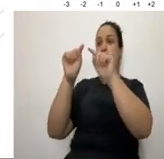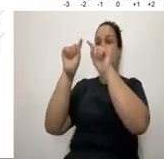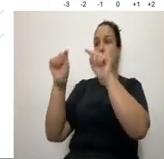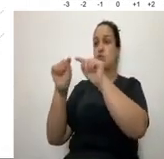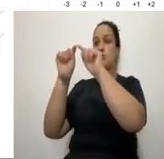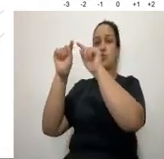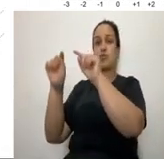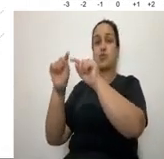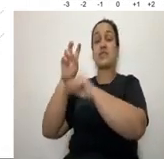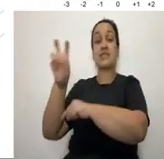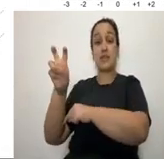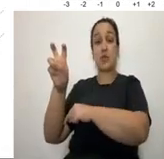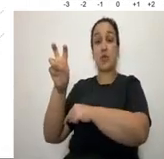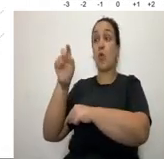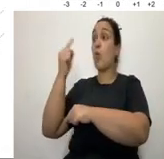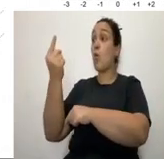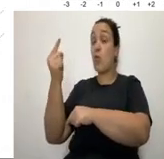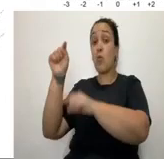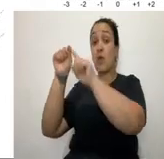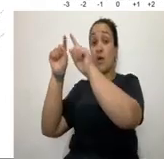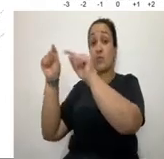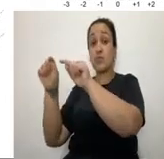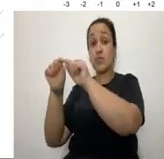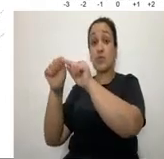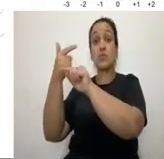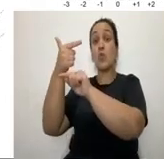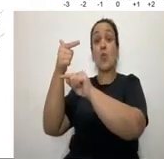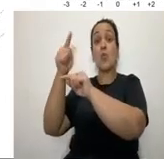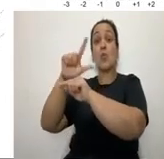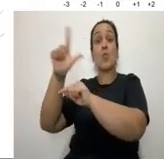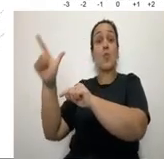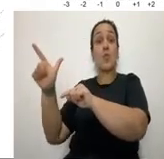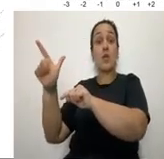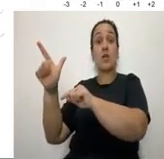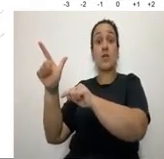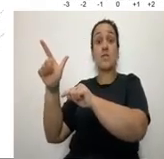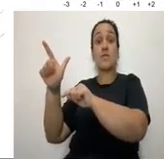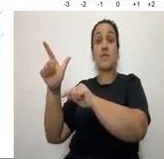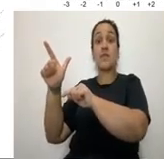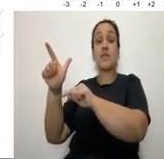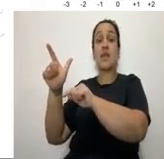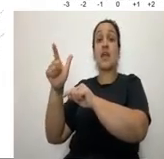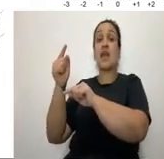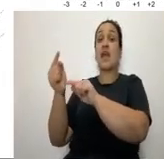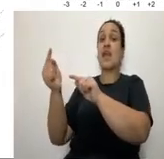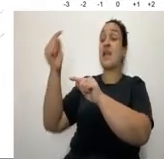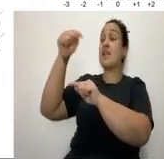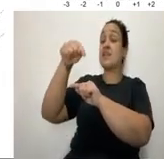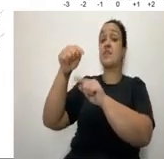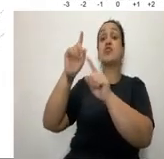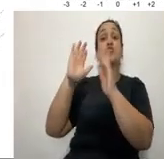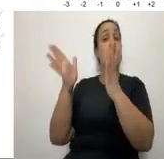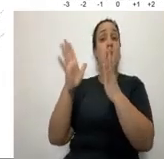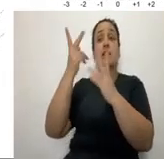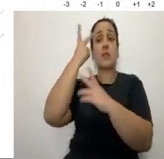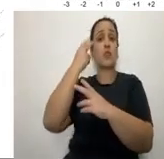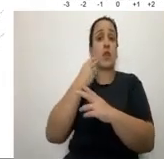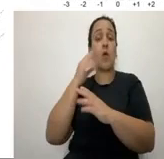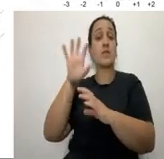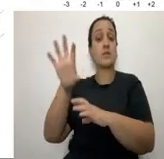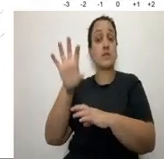ele está aqui. Não é que ele veio com essa distribuição e depois passou para essa distribuição. Não,